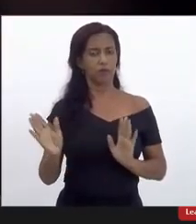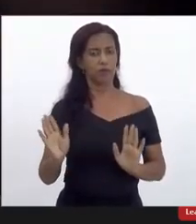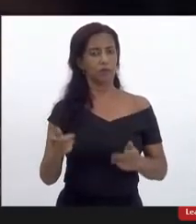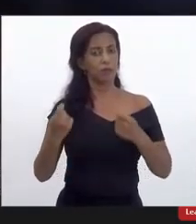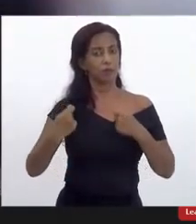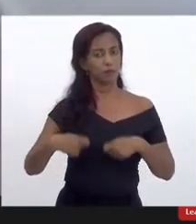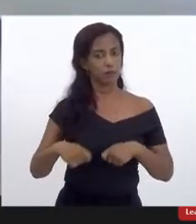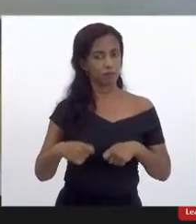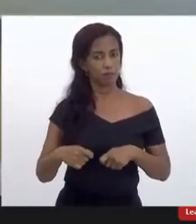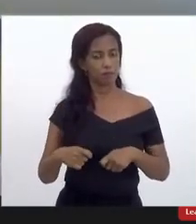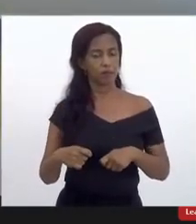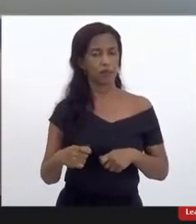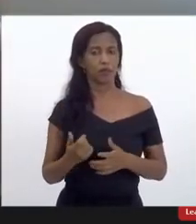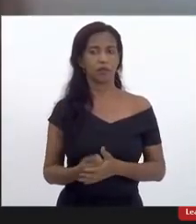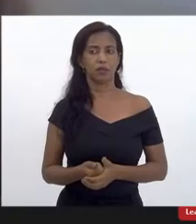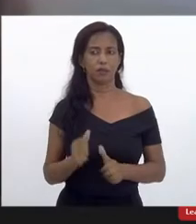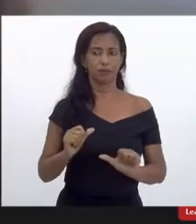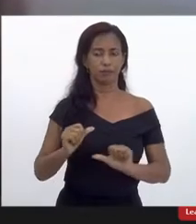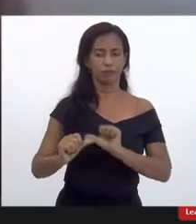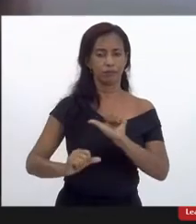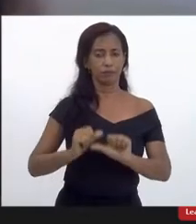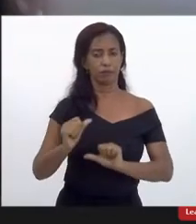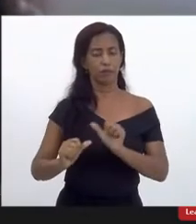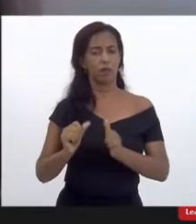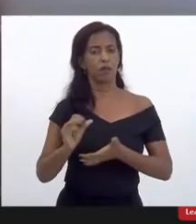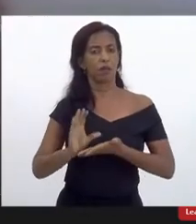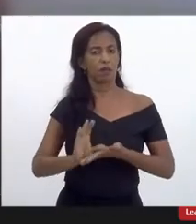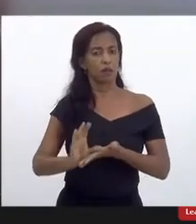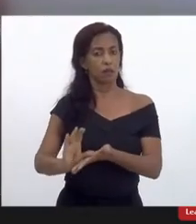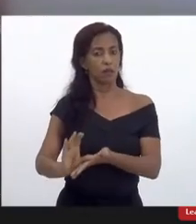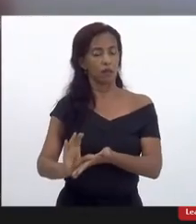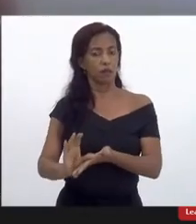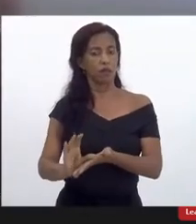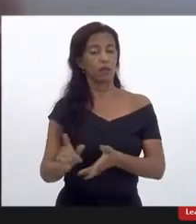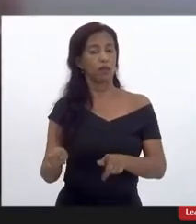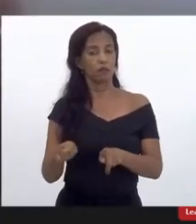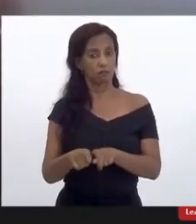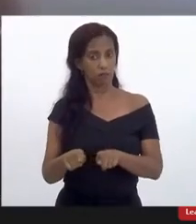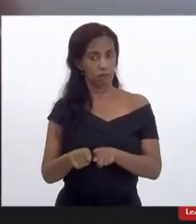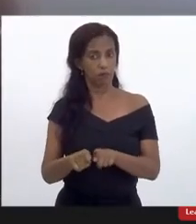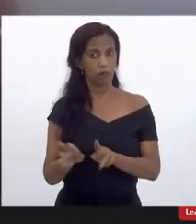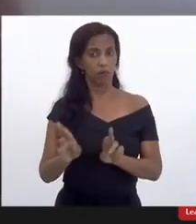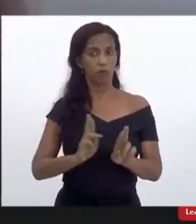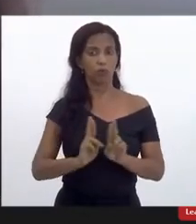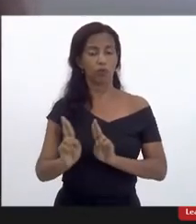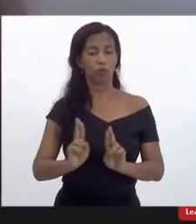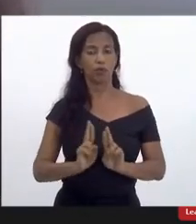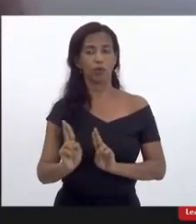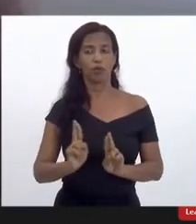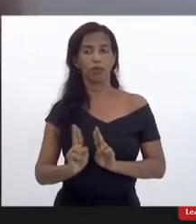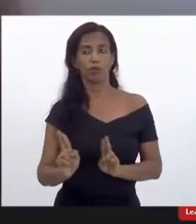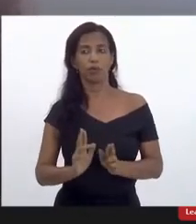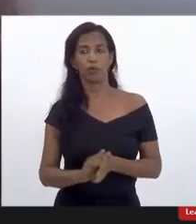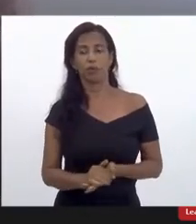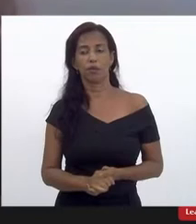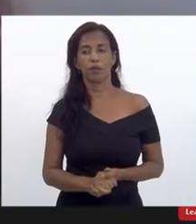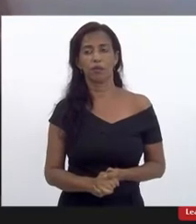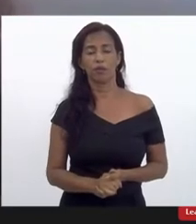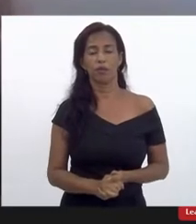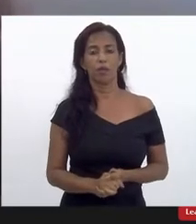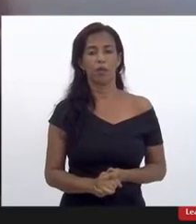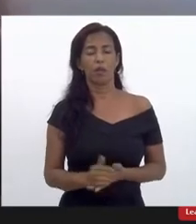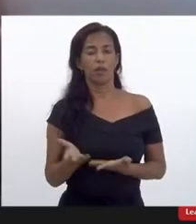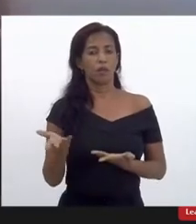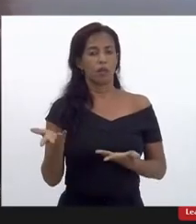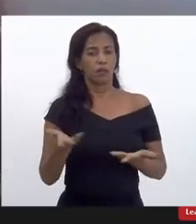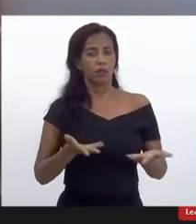é necessário uma atualização dessa verba, inclusive, com relação à